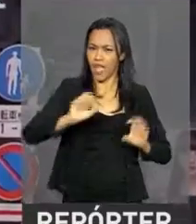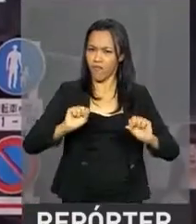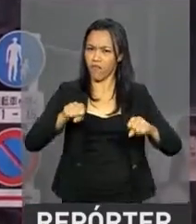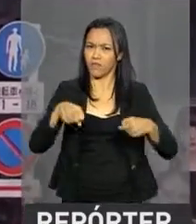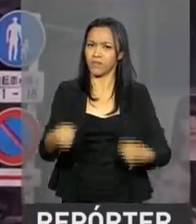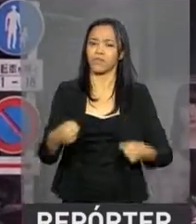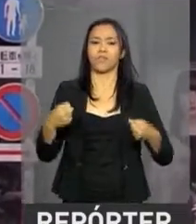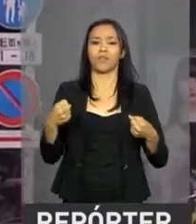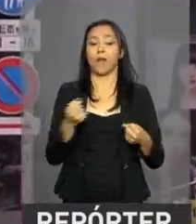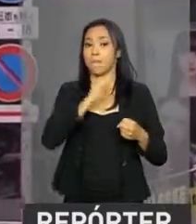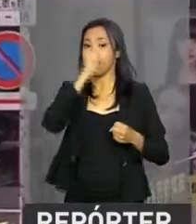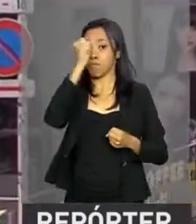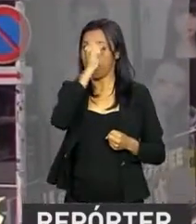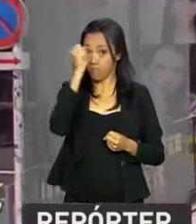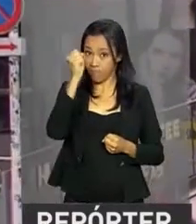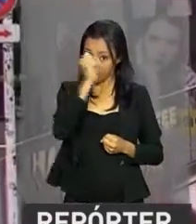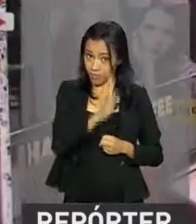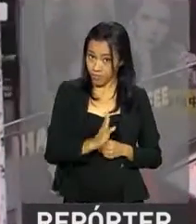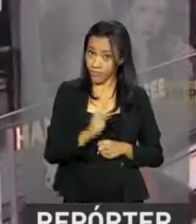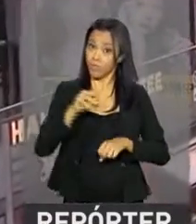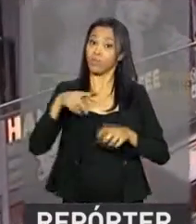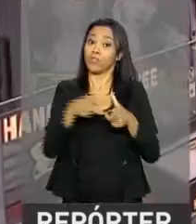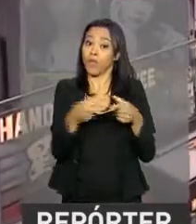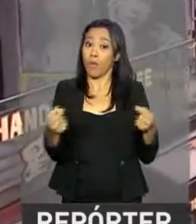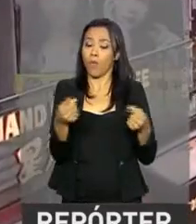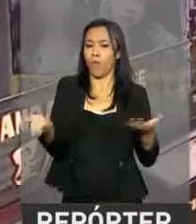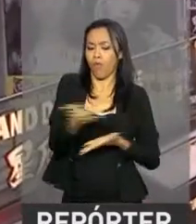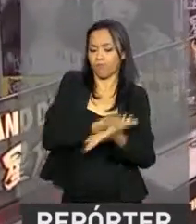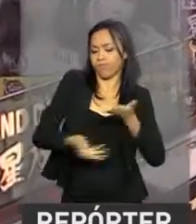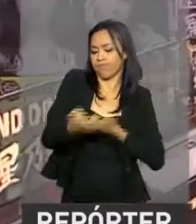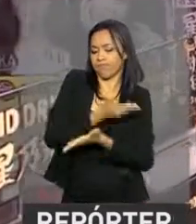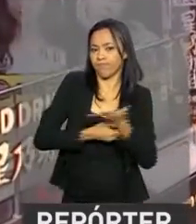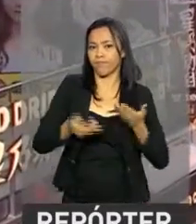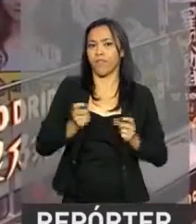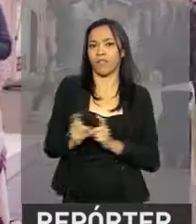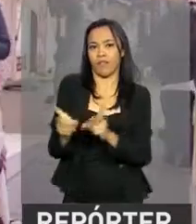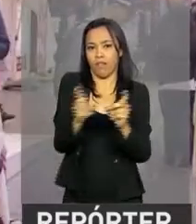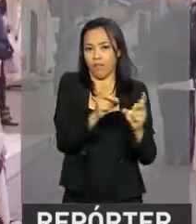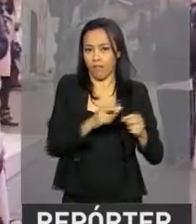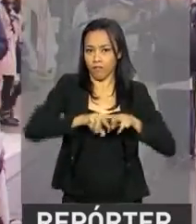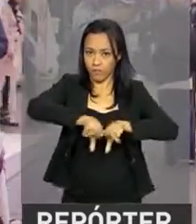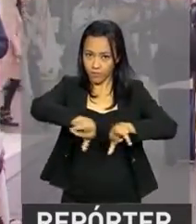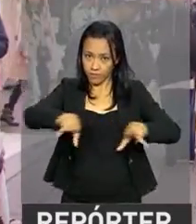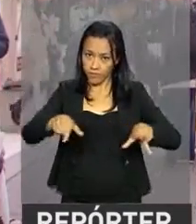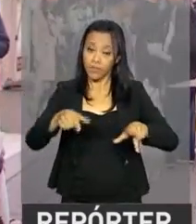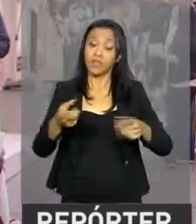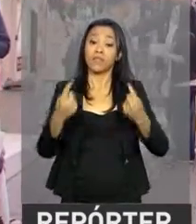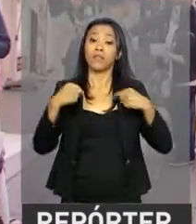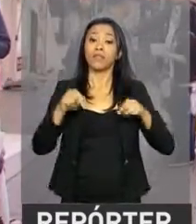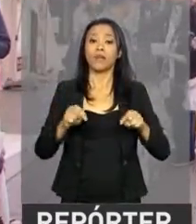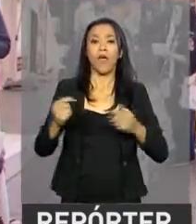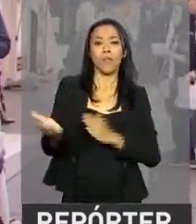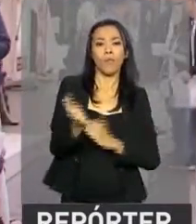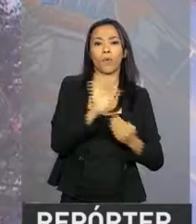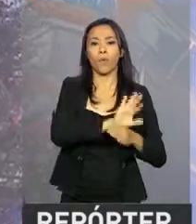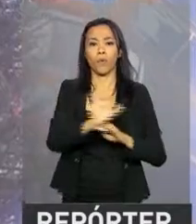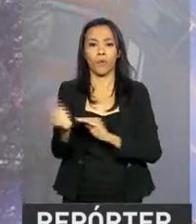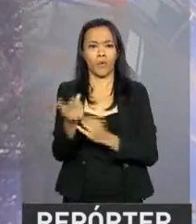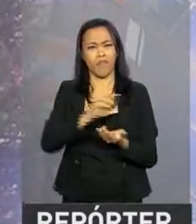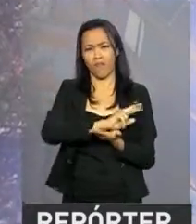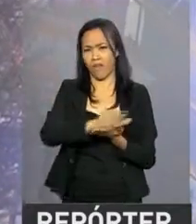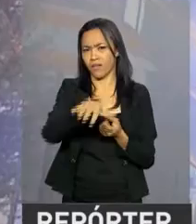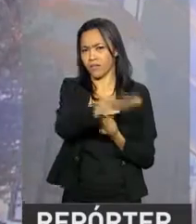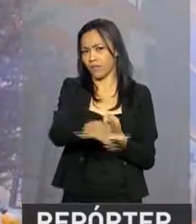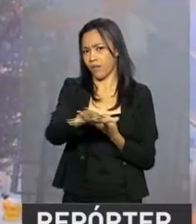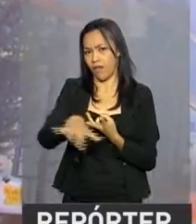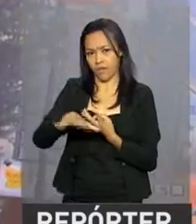os laços entre Brasil e Japão, reaproximar parceiros tradicionais, ampliar a cooperação em várias